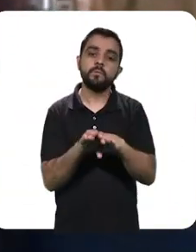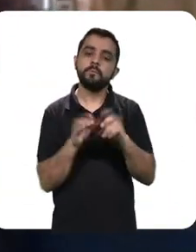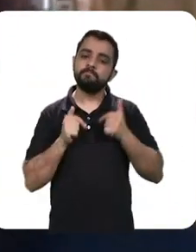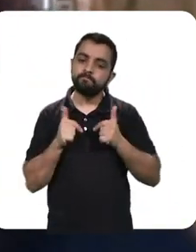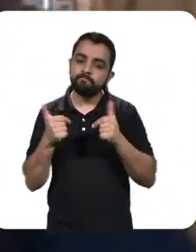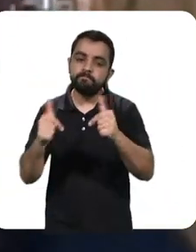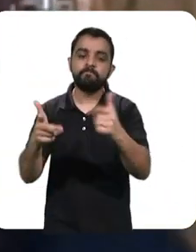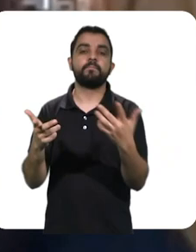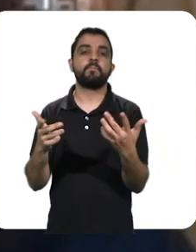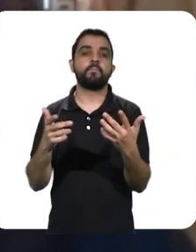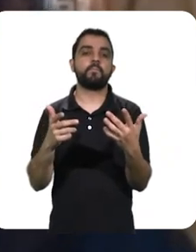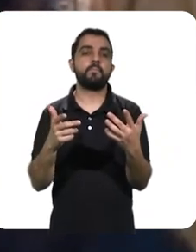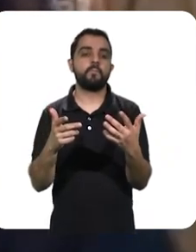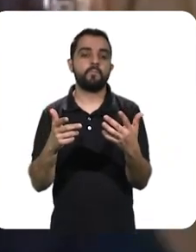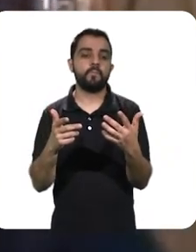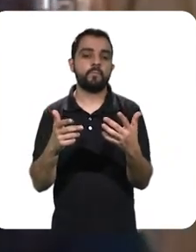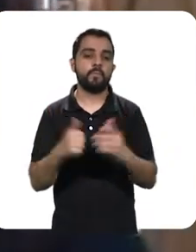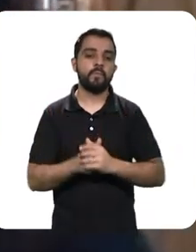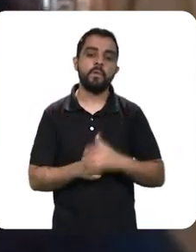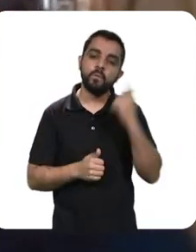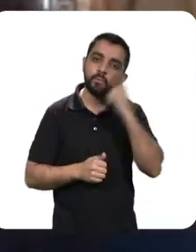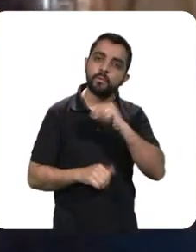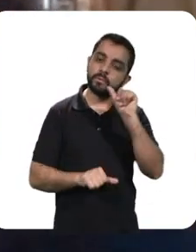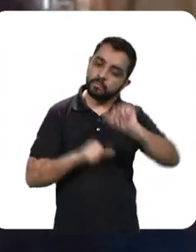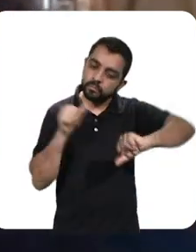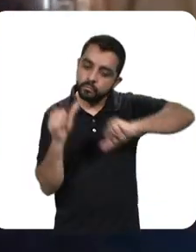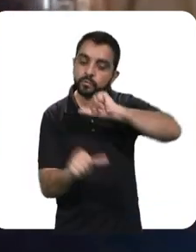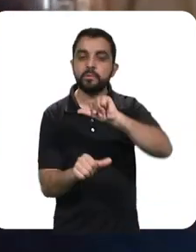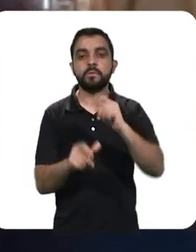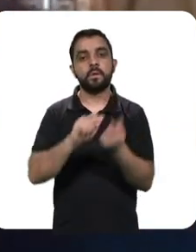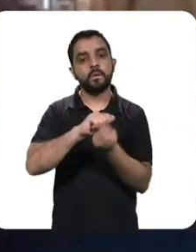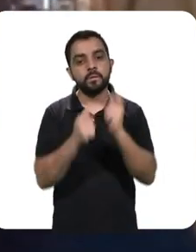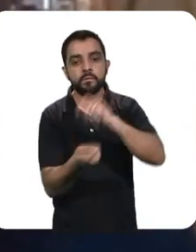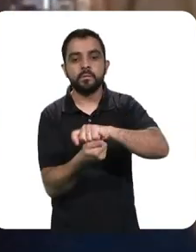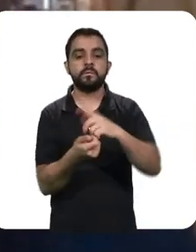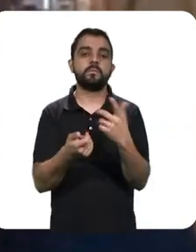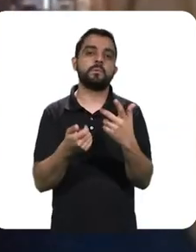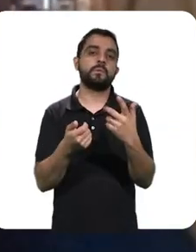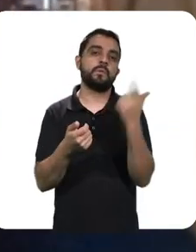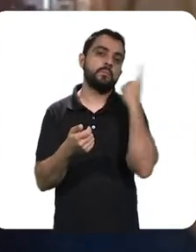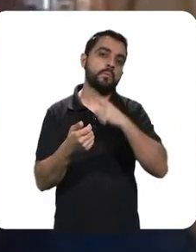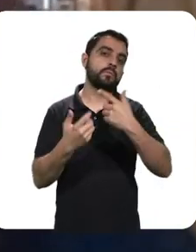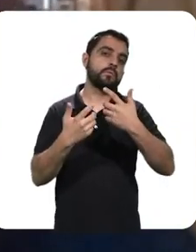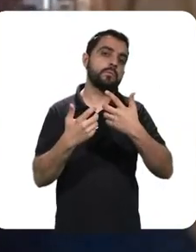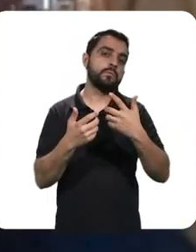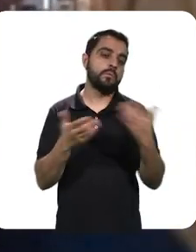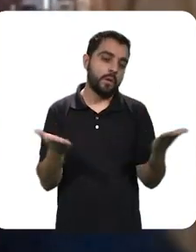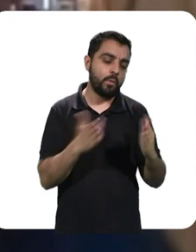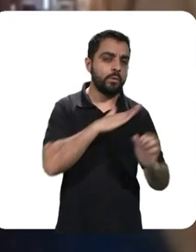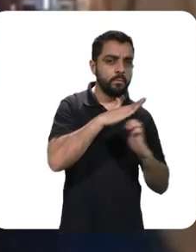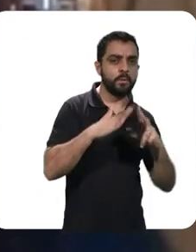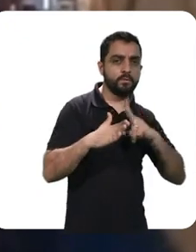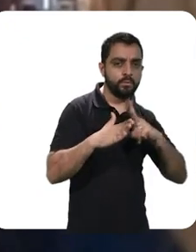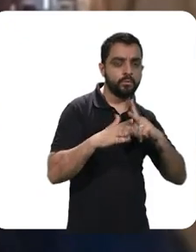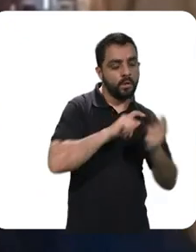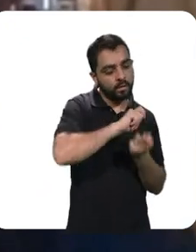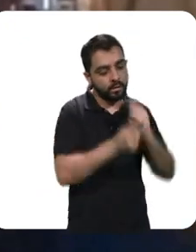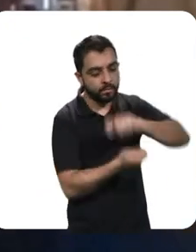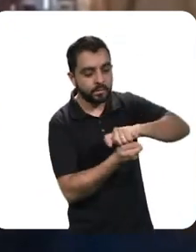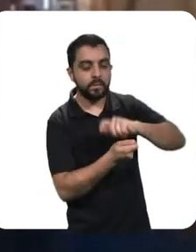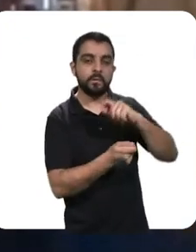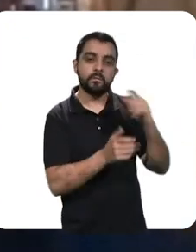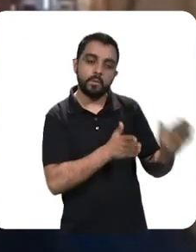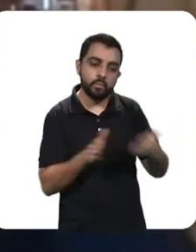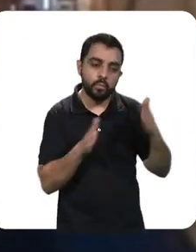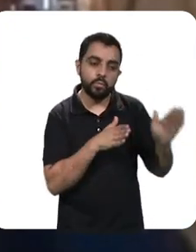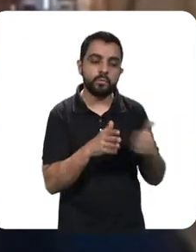privada tentando mudar a sua produção para equipamentos necessários nesse momento. Então,